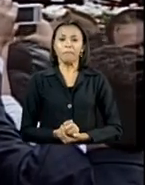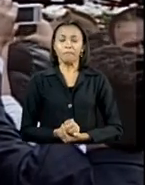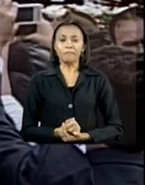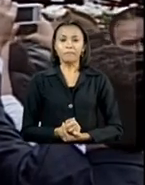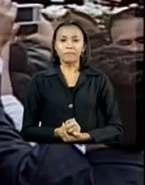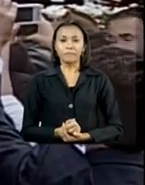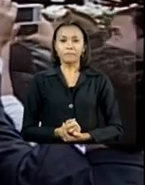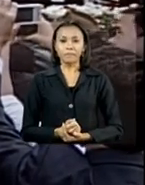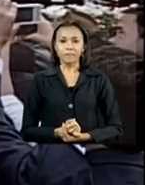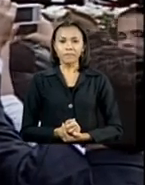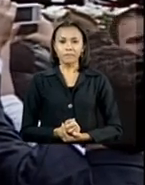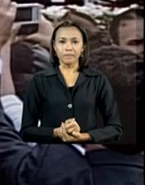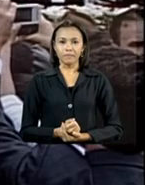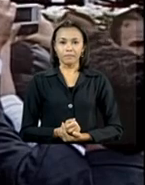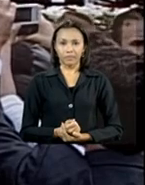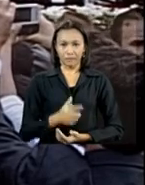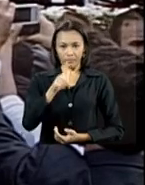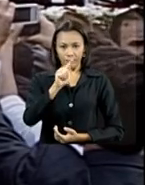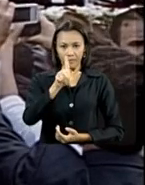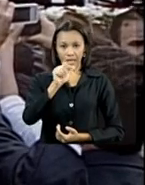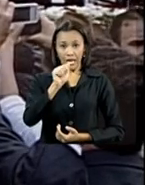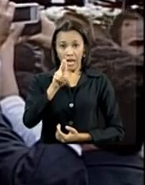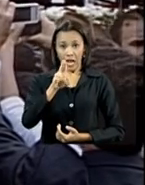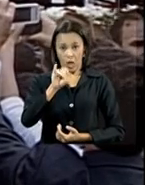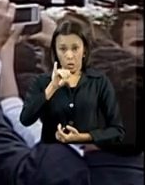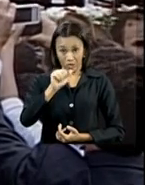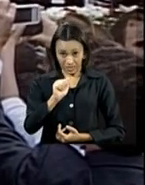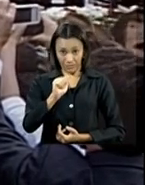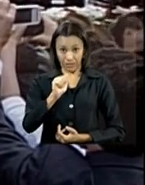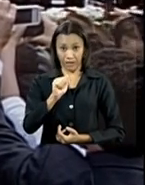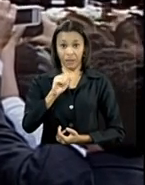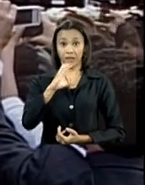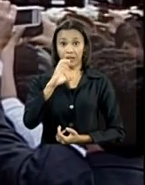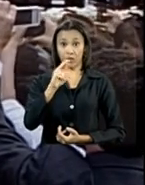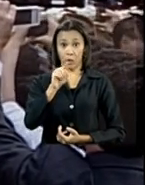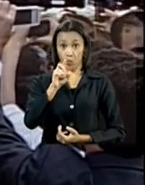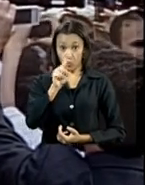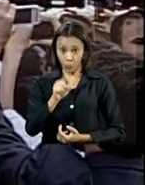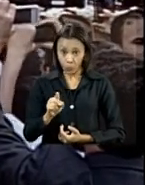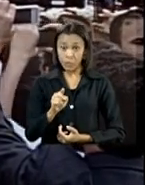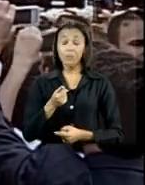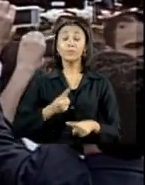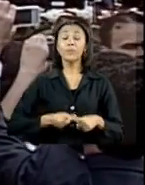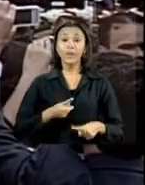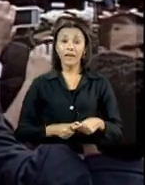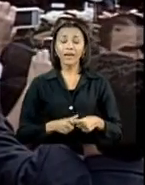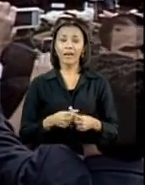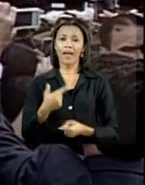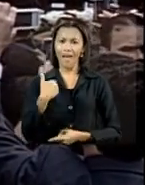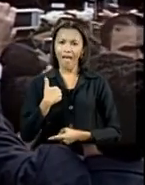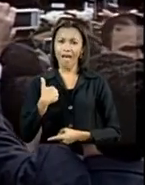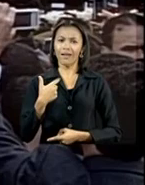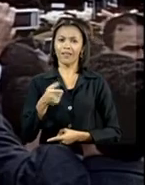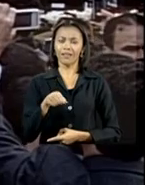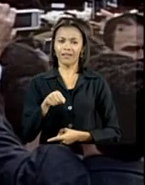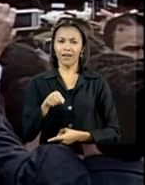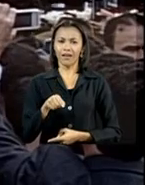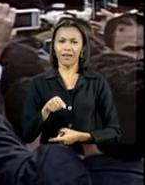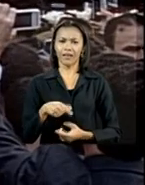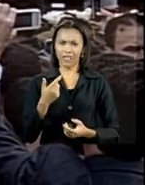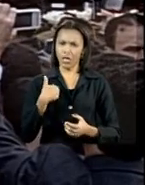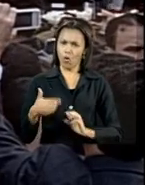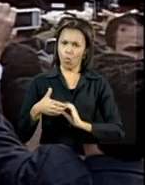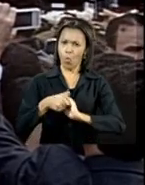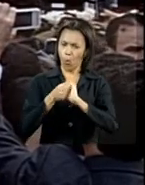querida Gláucia Coelho Cerqueira da cruz por quem e intermédio de quem eu